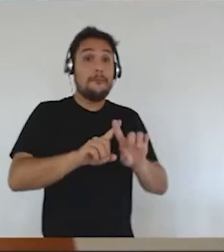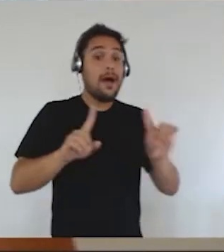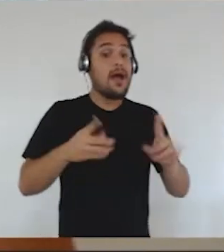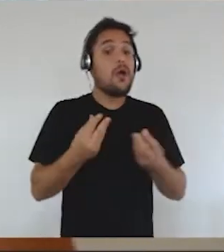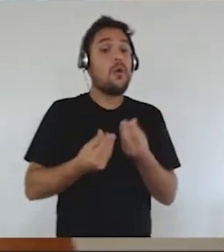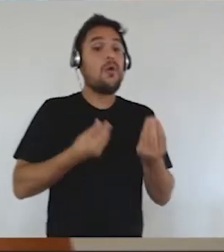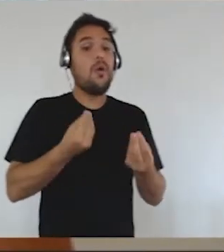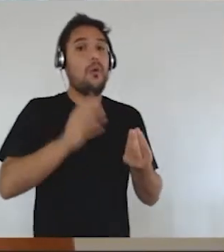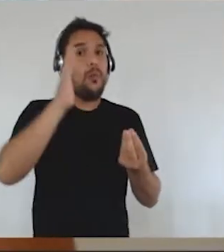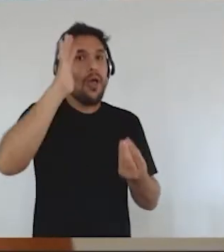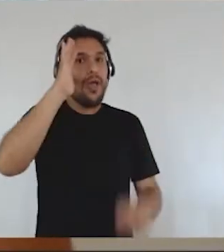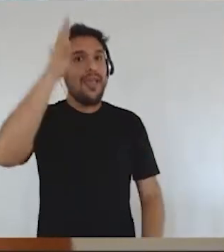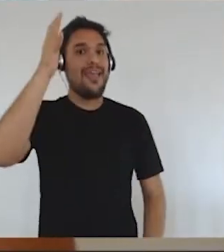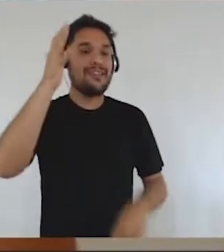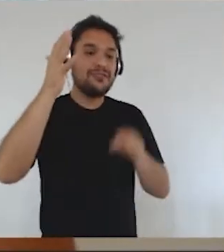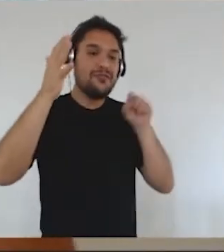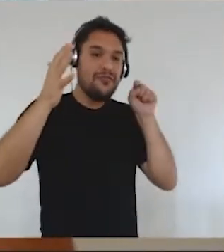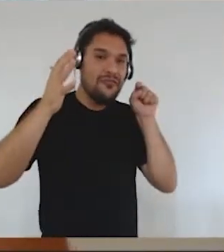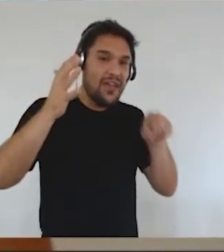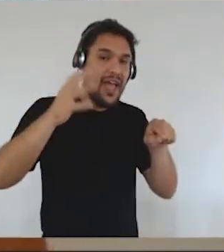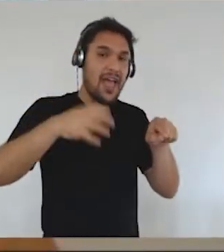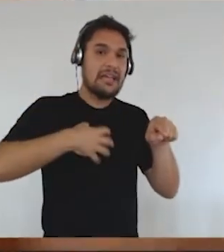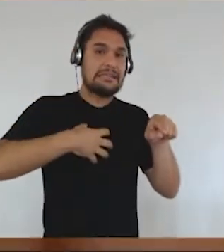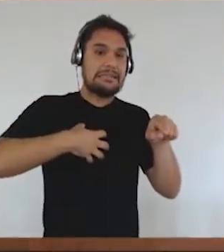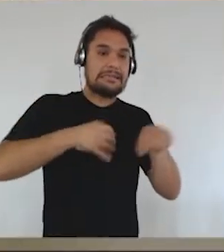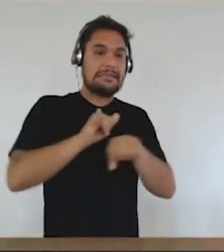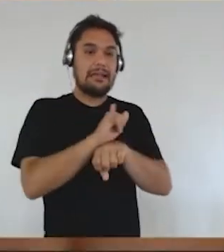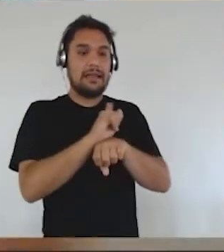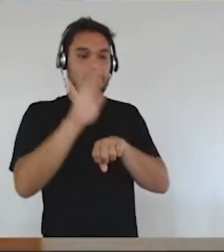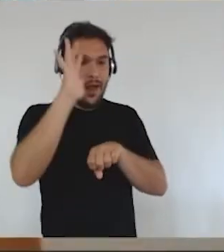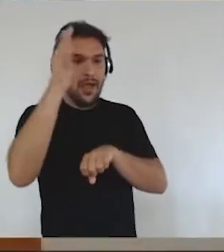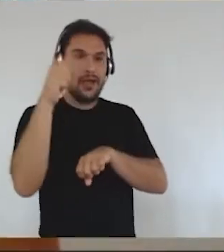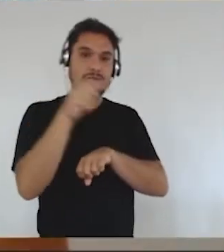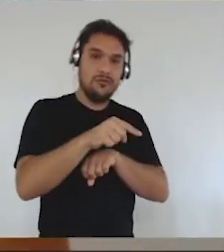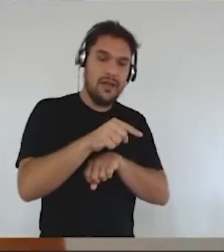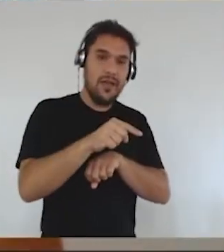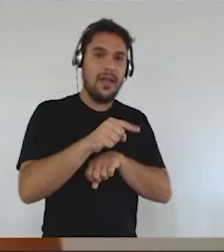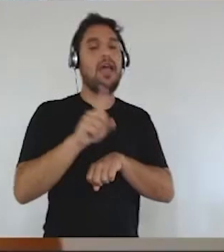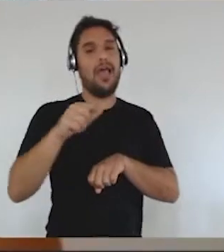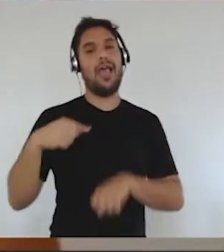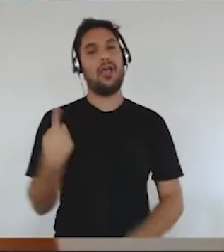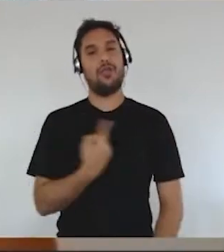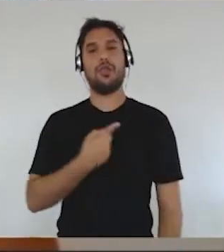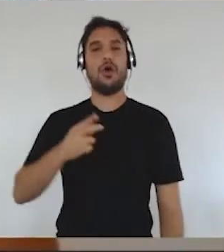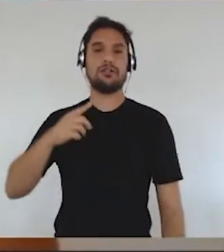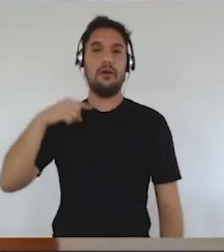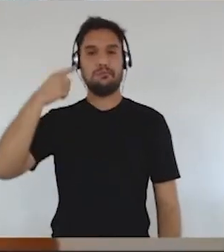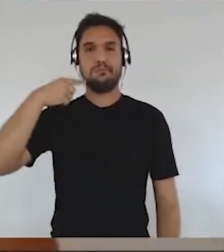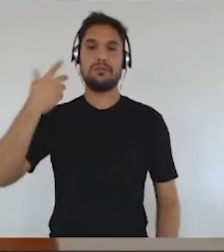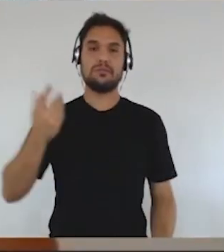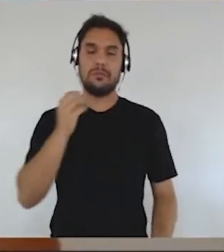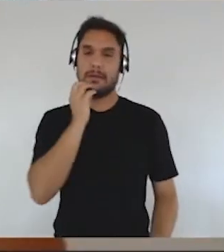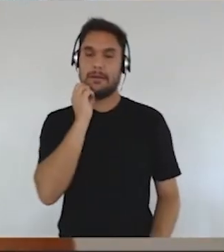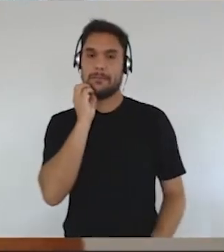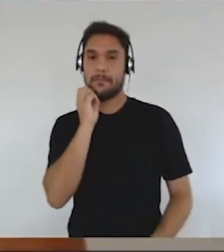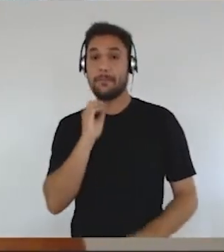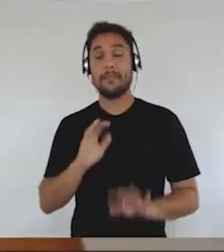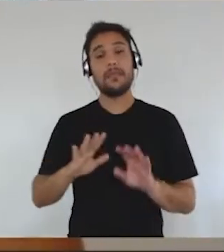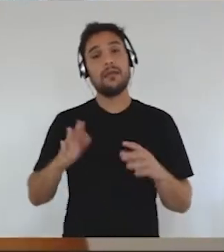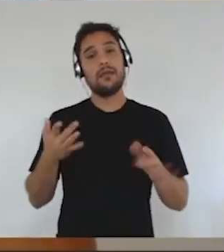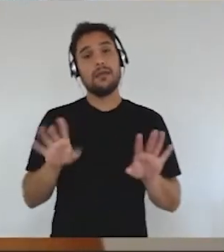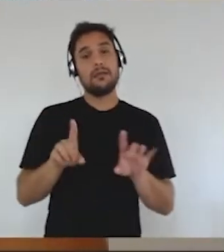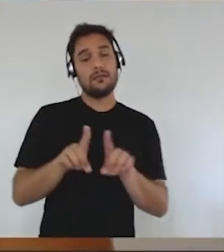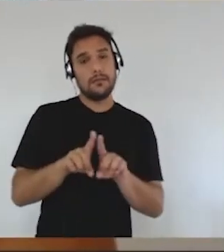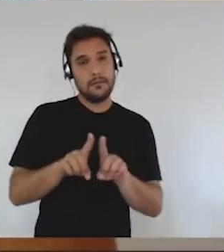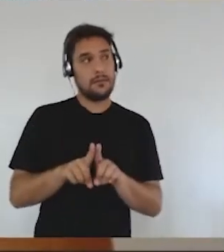como vamos buscar a solução deles é nossa opção. E mais do que nunca,